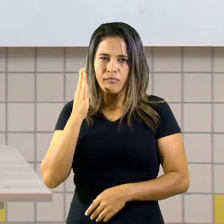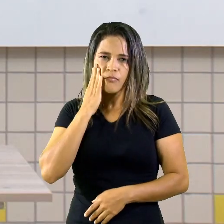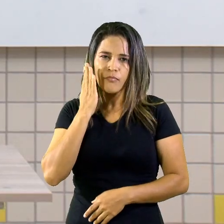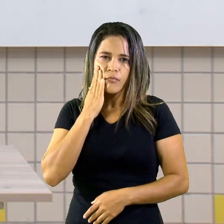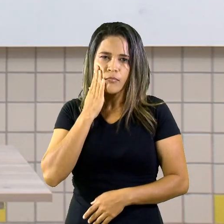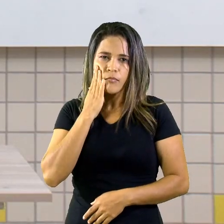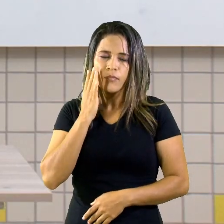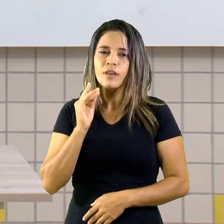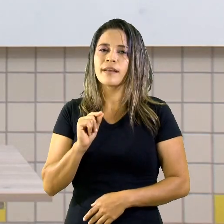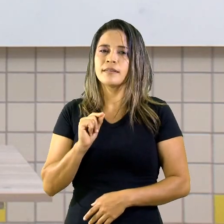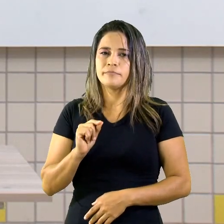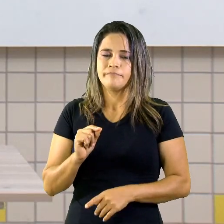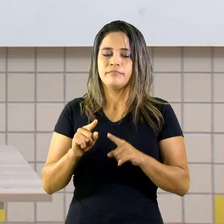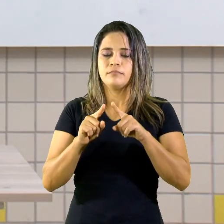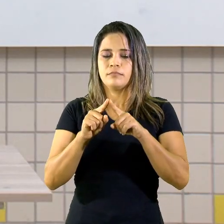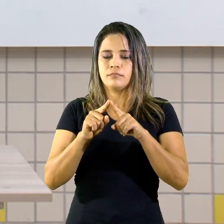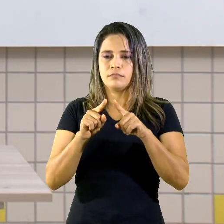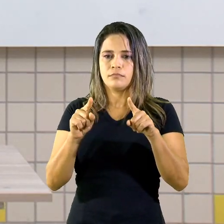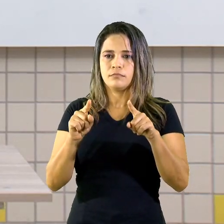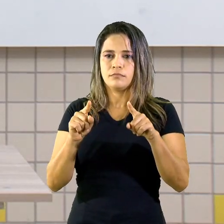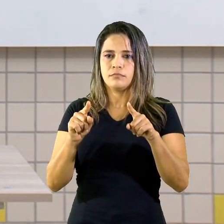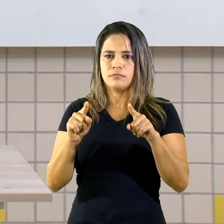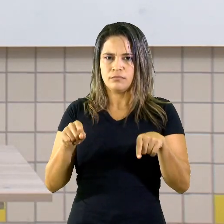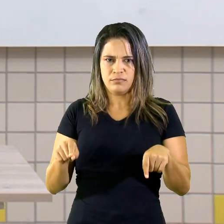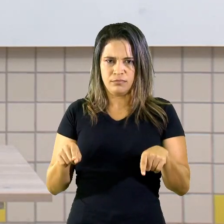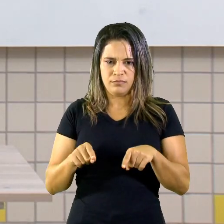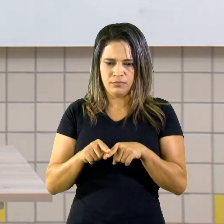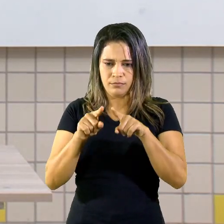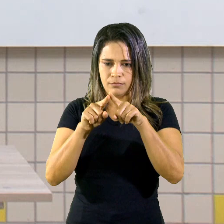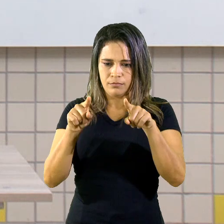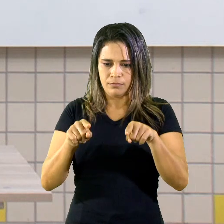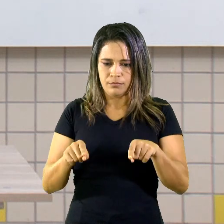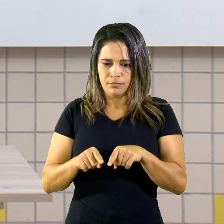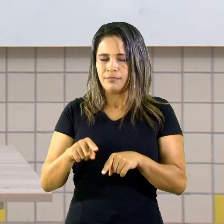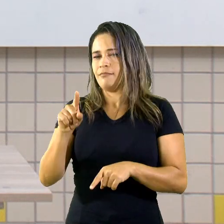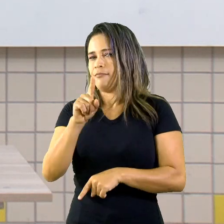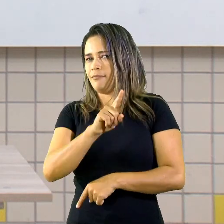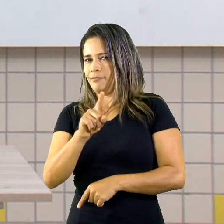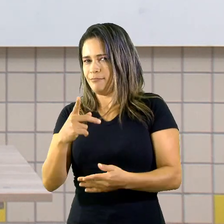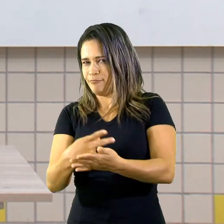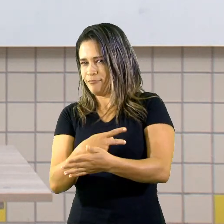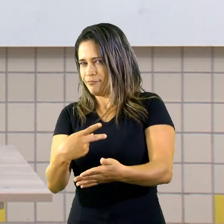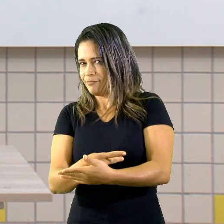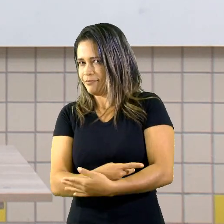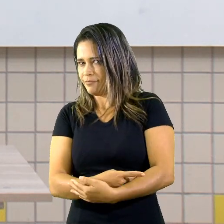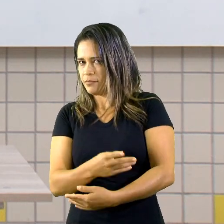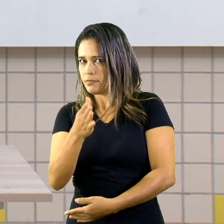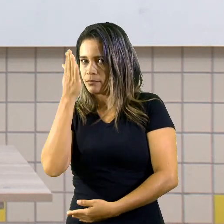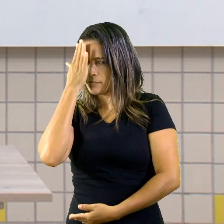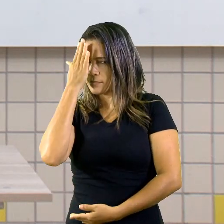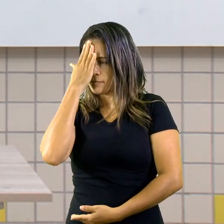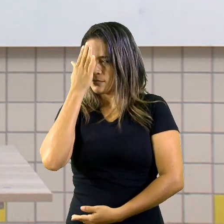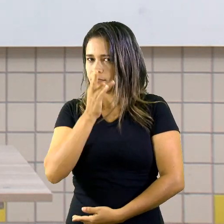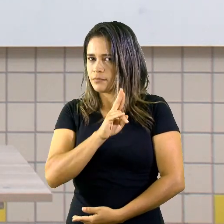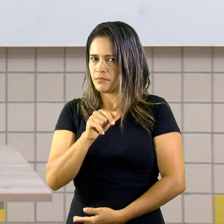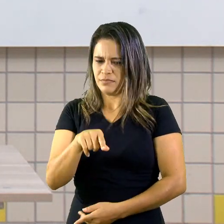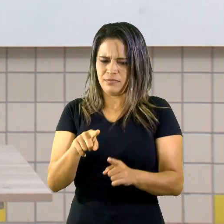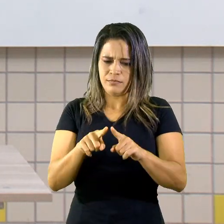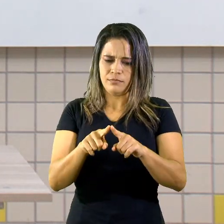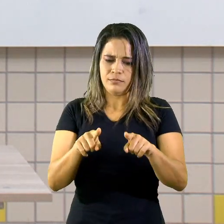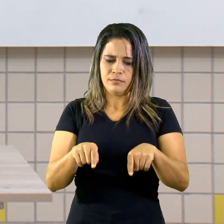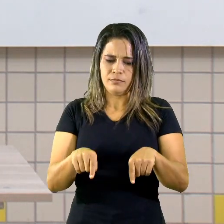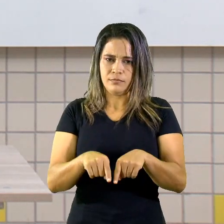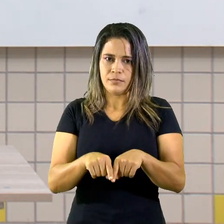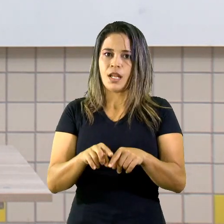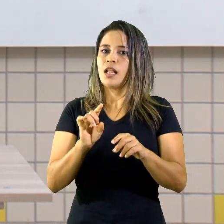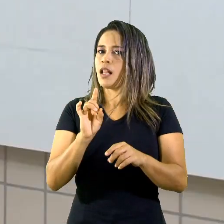aqui é um quadrado, certo? Certo não, está errado. Todo mundo já sabe que essa figura aqui não é um quadrado, essa figura aqui é